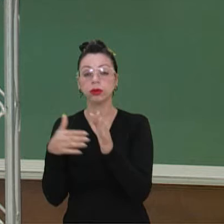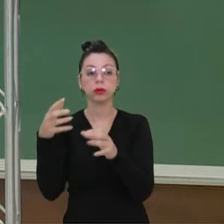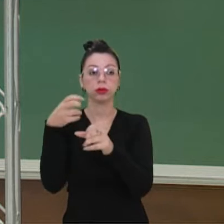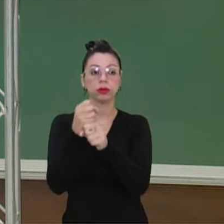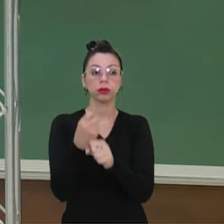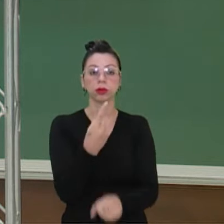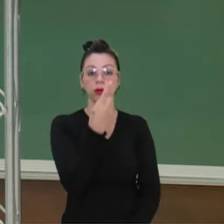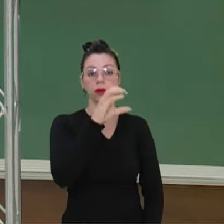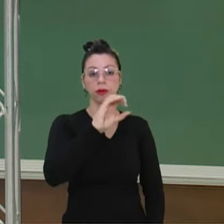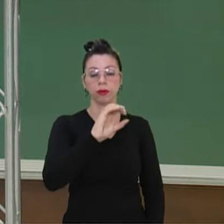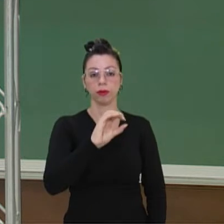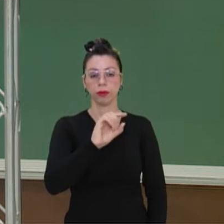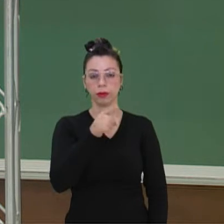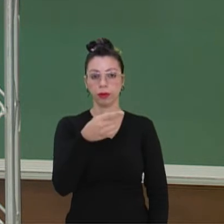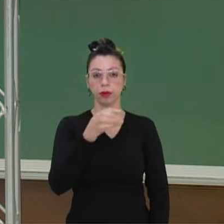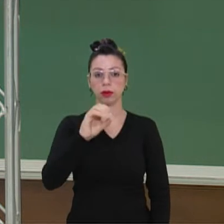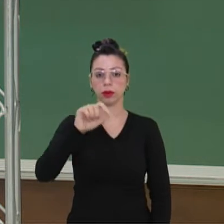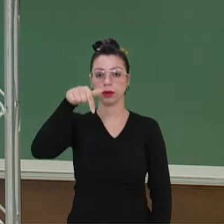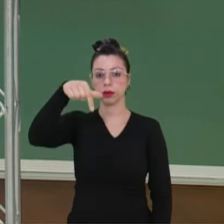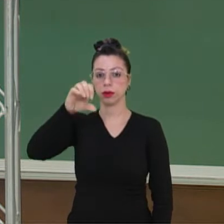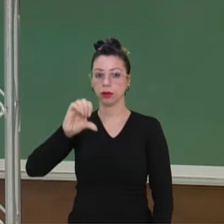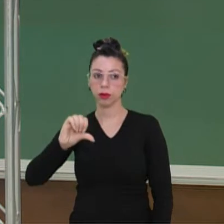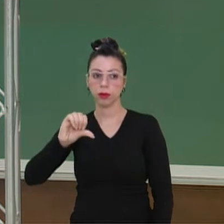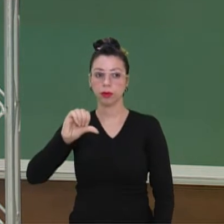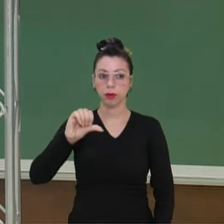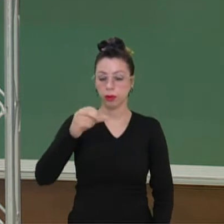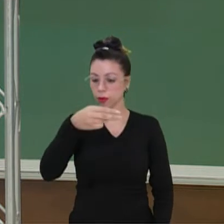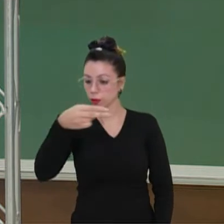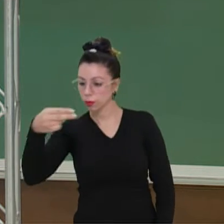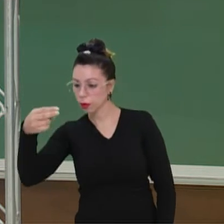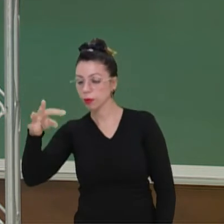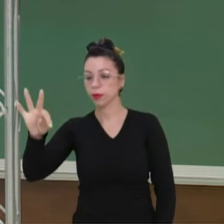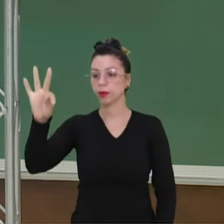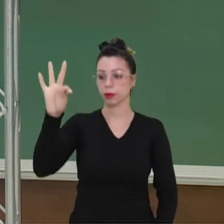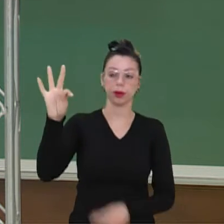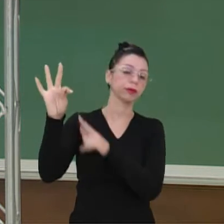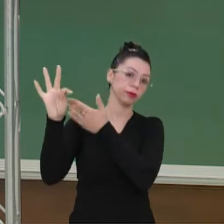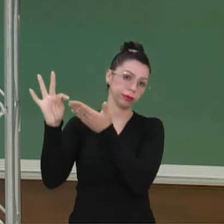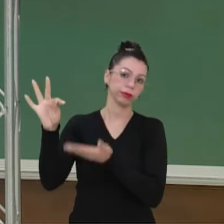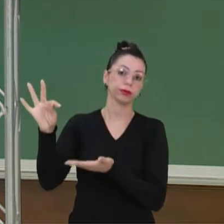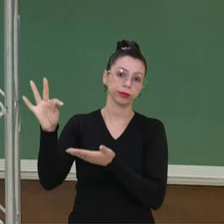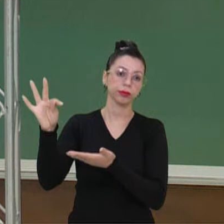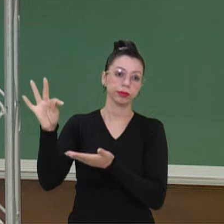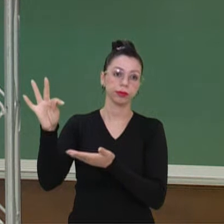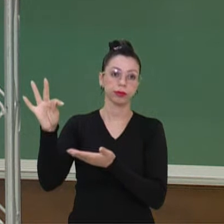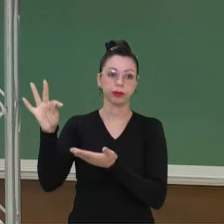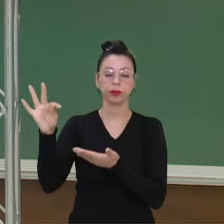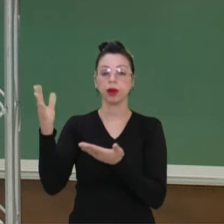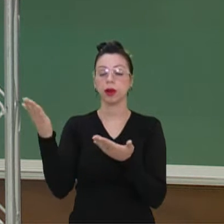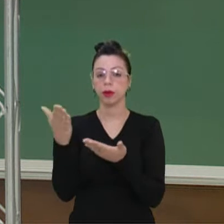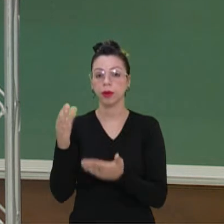tenho? 1,079 igual, olha o segundo membro. O t está aqui, ó. Agora,